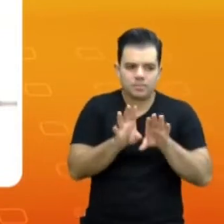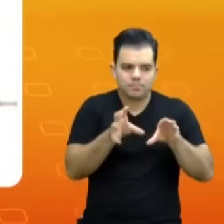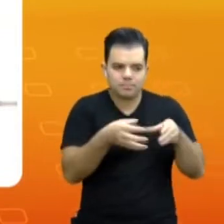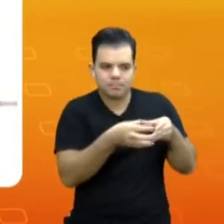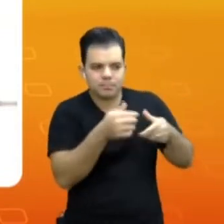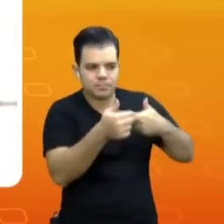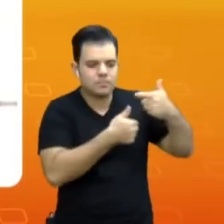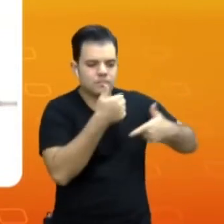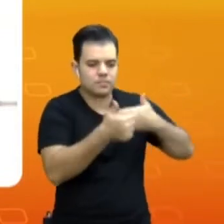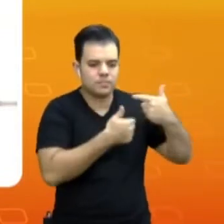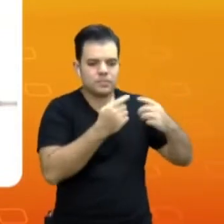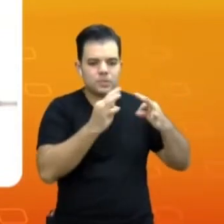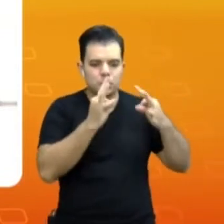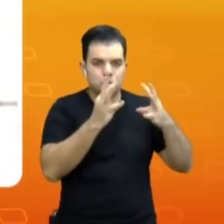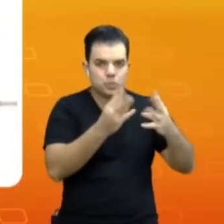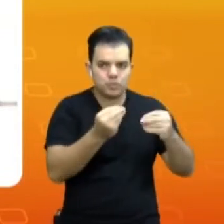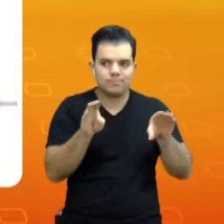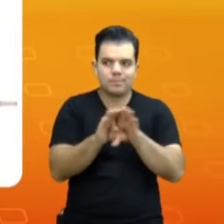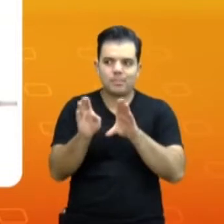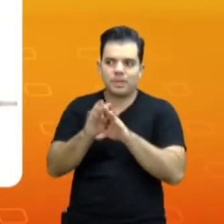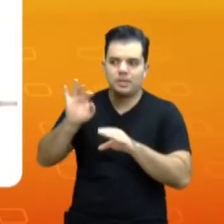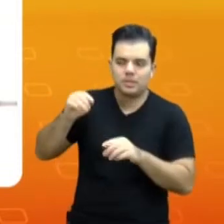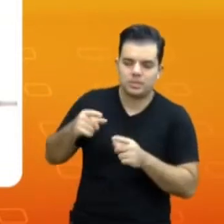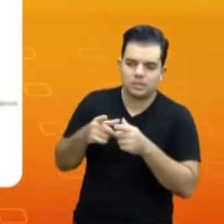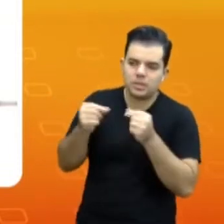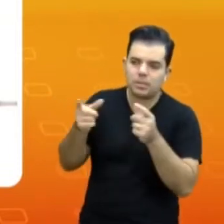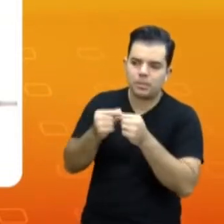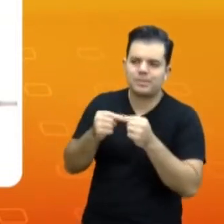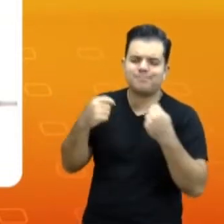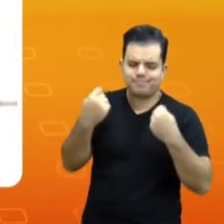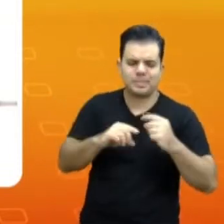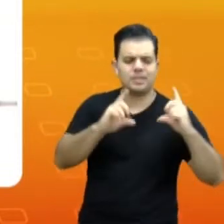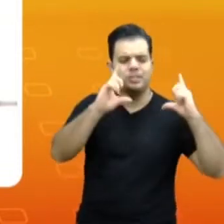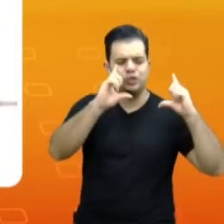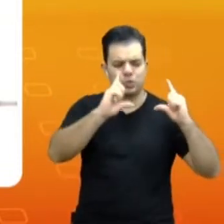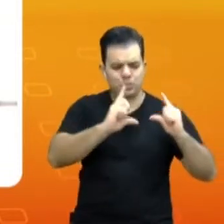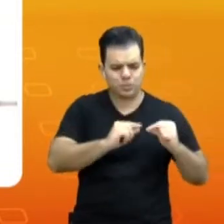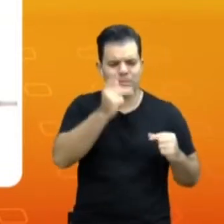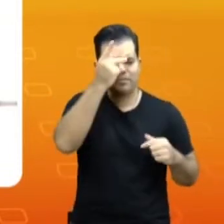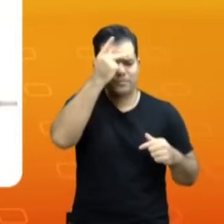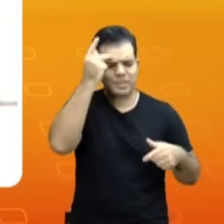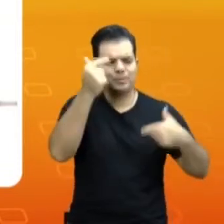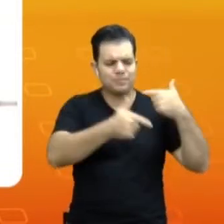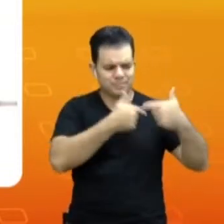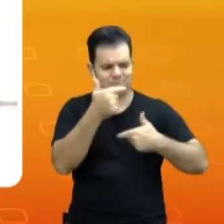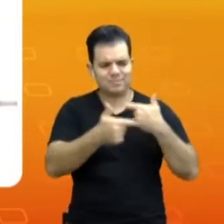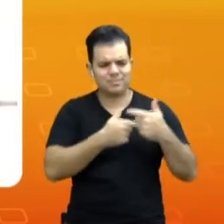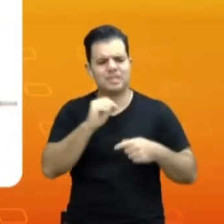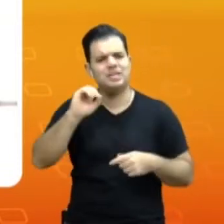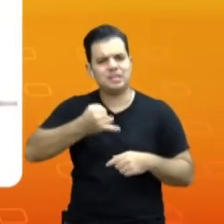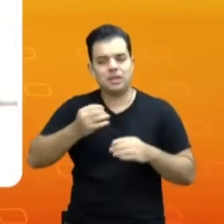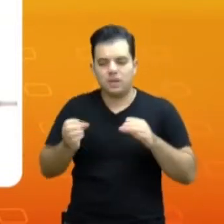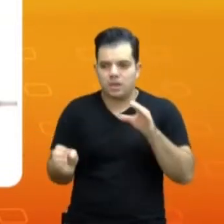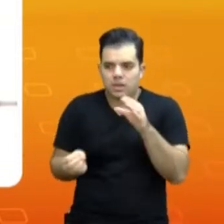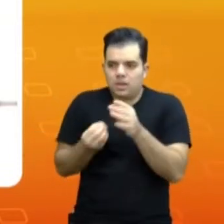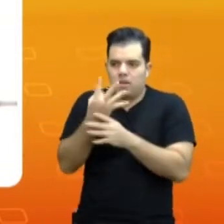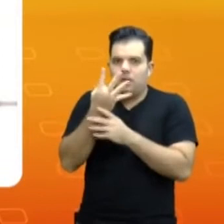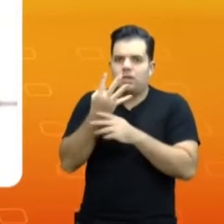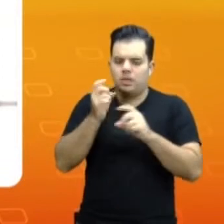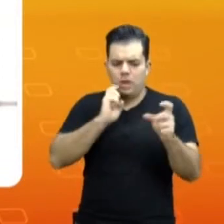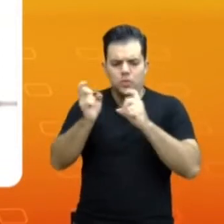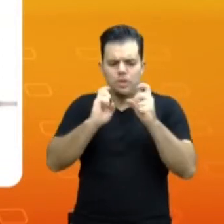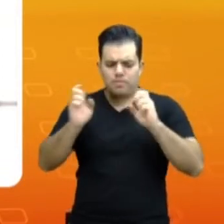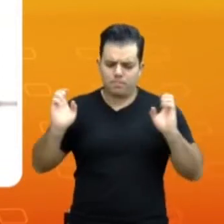que do próprio povo japonês, dos outros, a gente tinha que diminuir a quantidade de pessoas, né. E aí surgiu de uma reunião, na